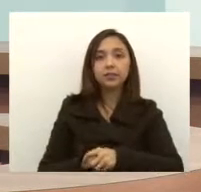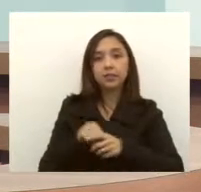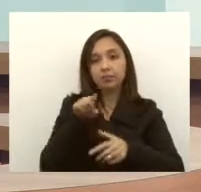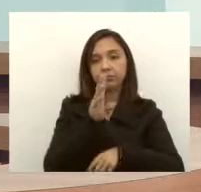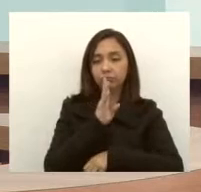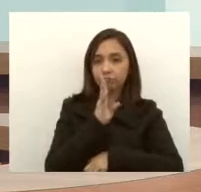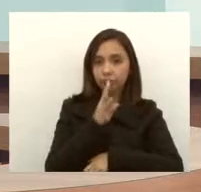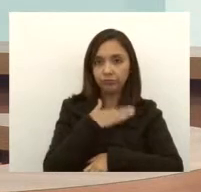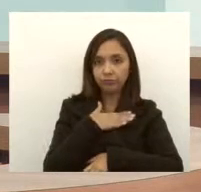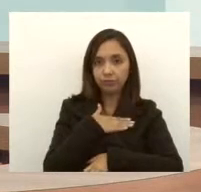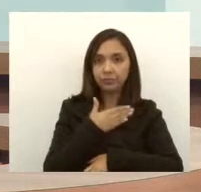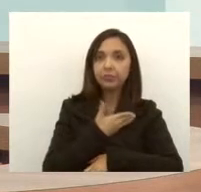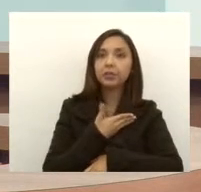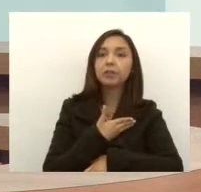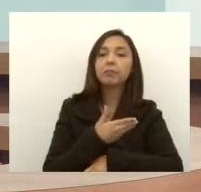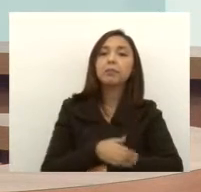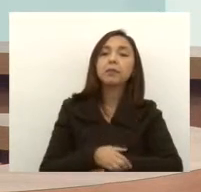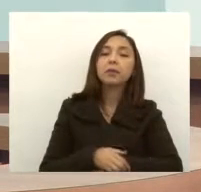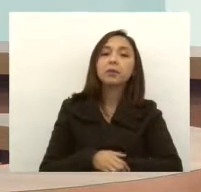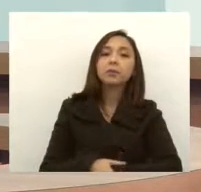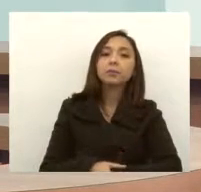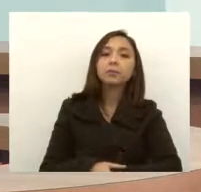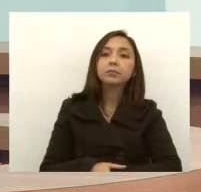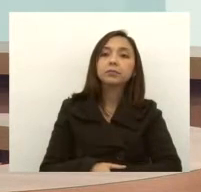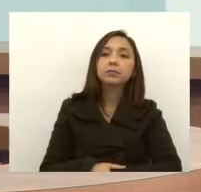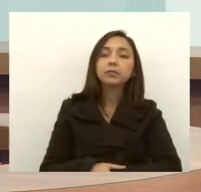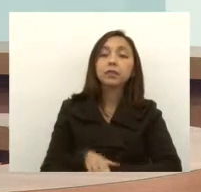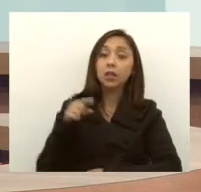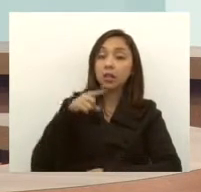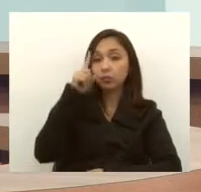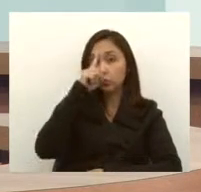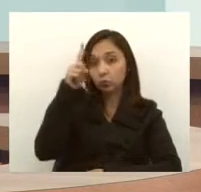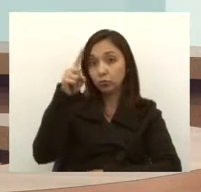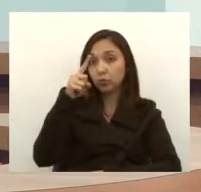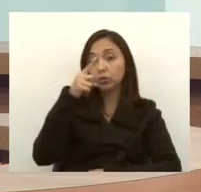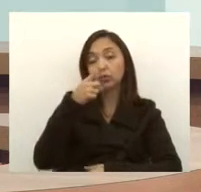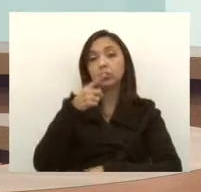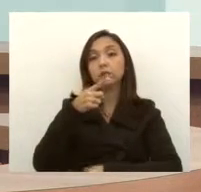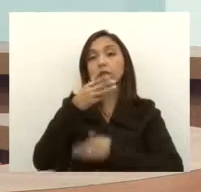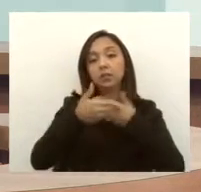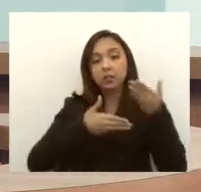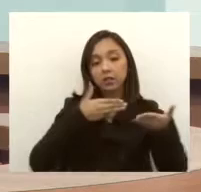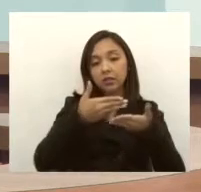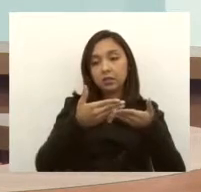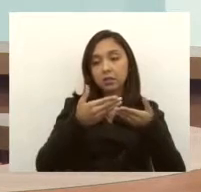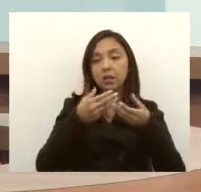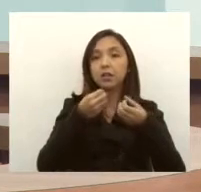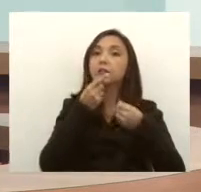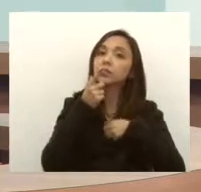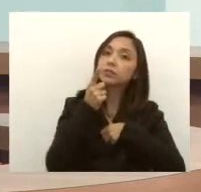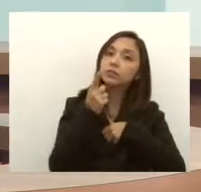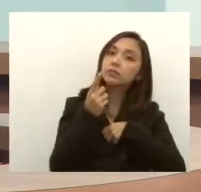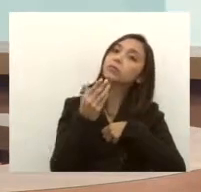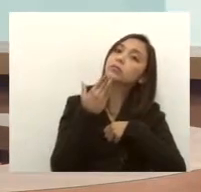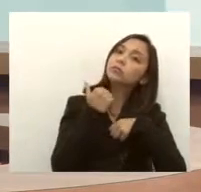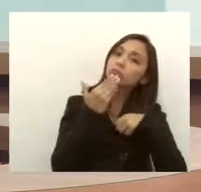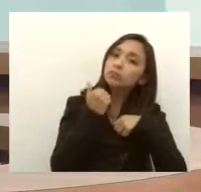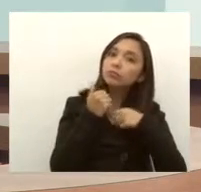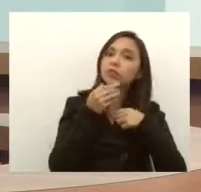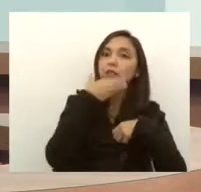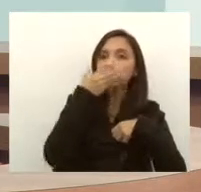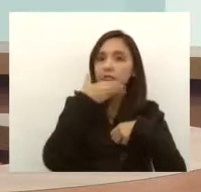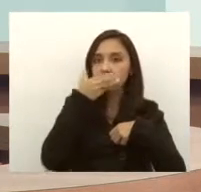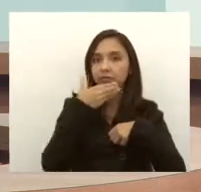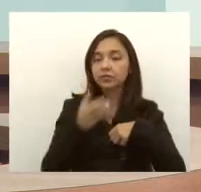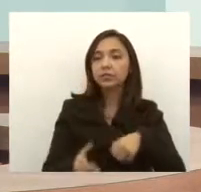minha, né, e falou assim, no dia da entrega das frutas e verduras, vereador Gilvan, no dia da entrega de frutas e